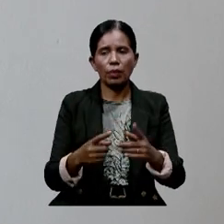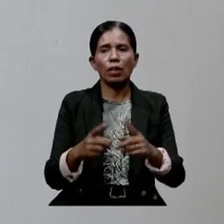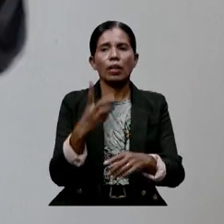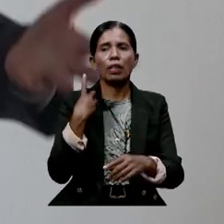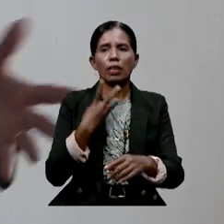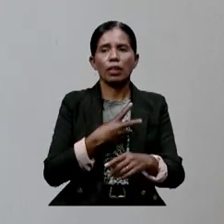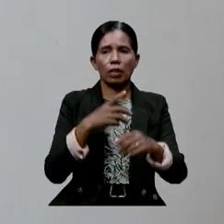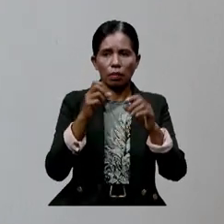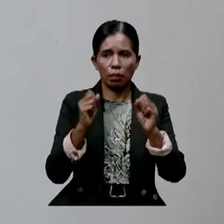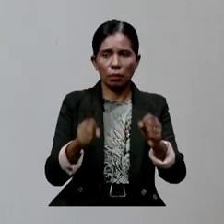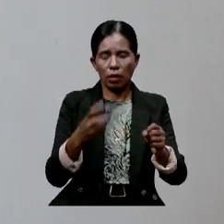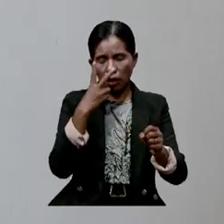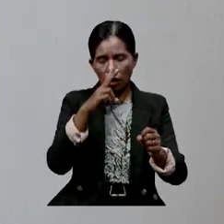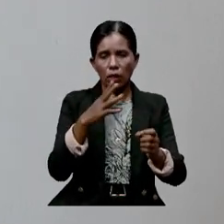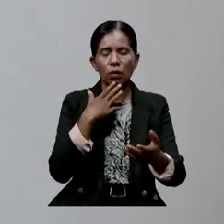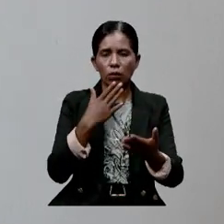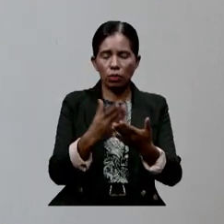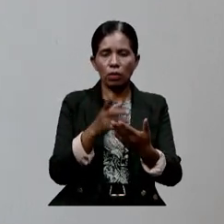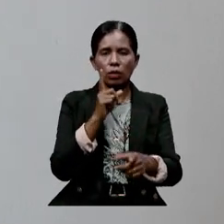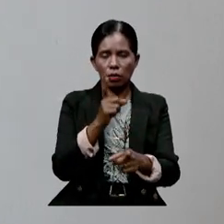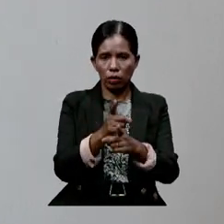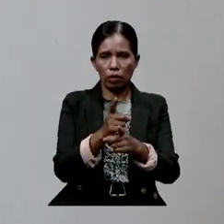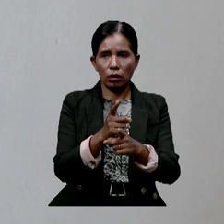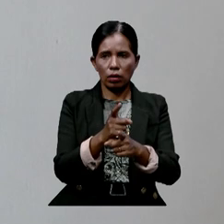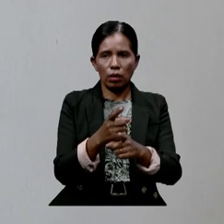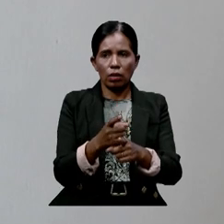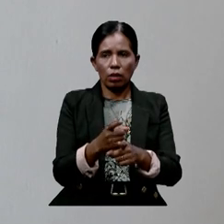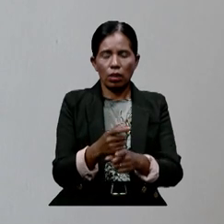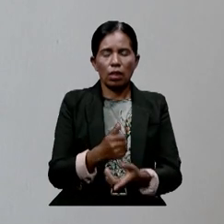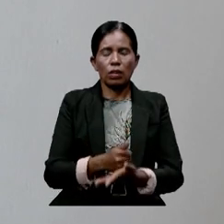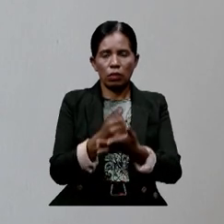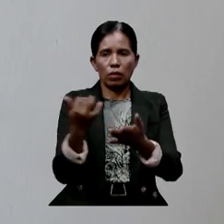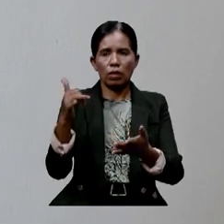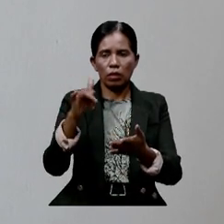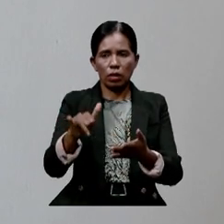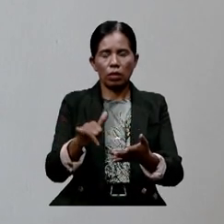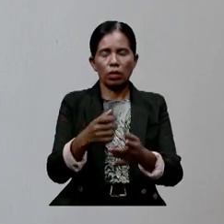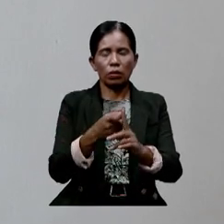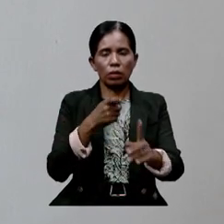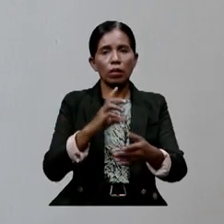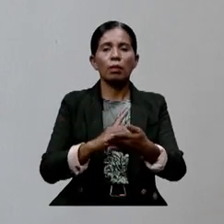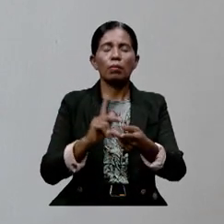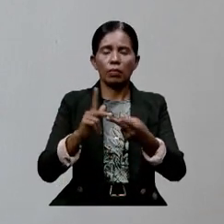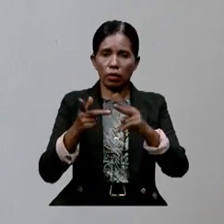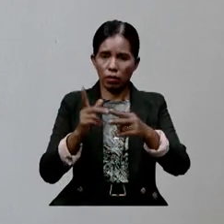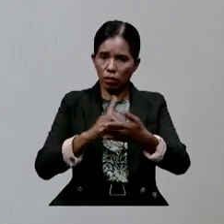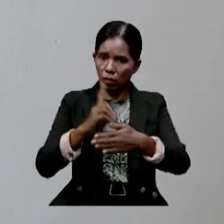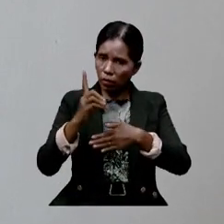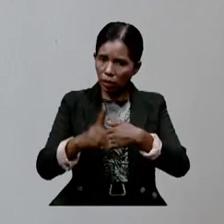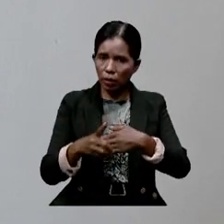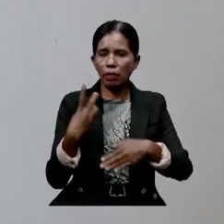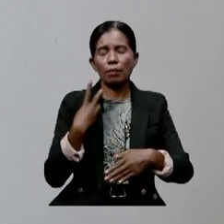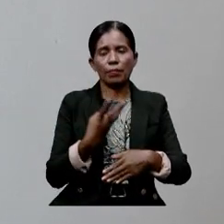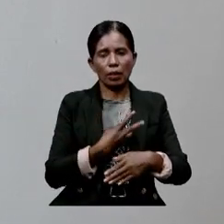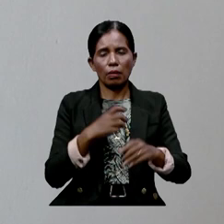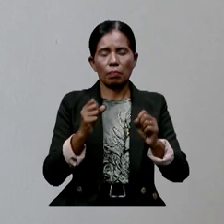ita bela controla de Cliutan. Portanto, apoio o CIRA, não é mais parceiro de desenvolvimento e ita